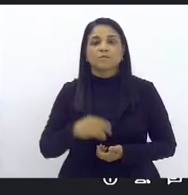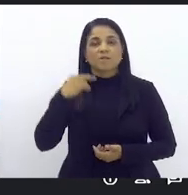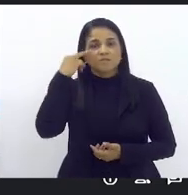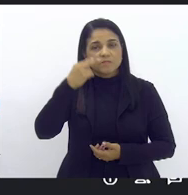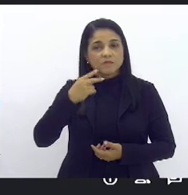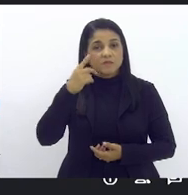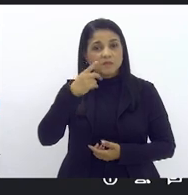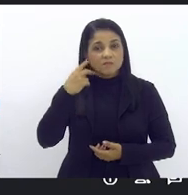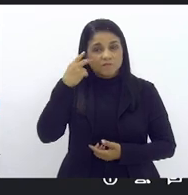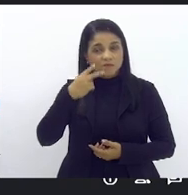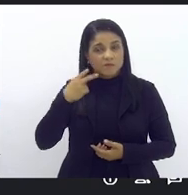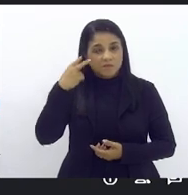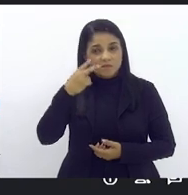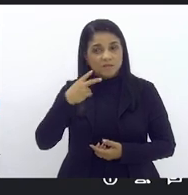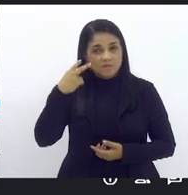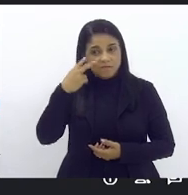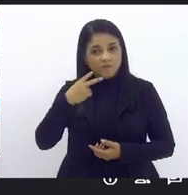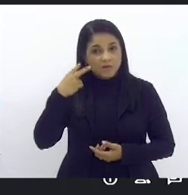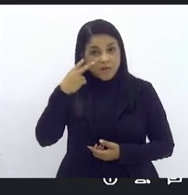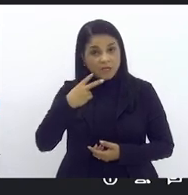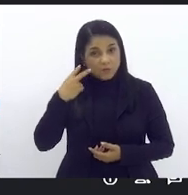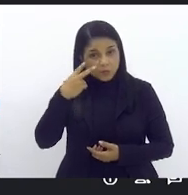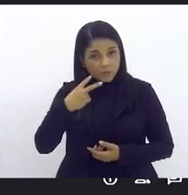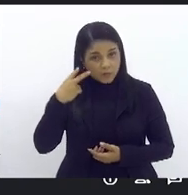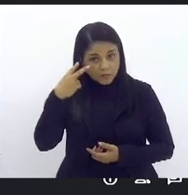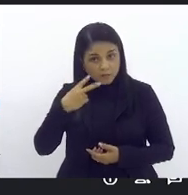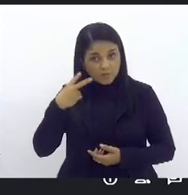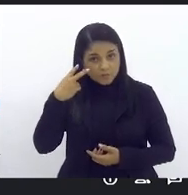a deputada